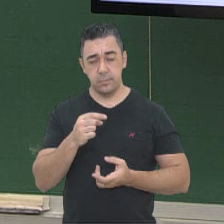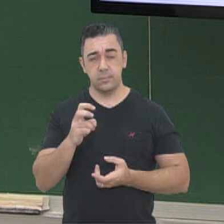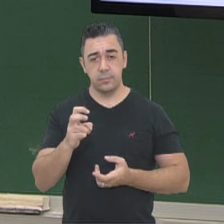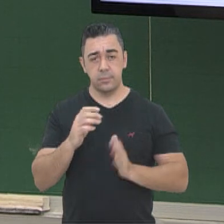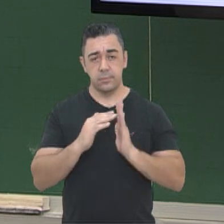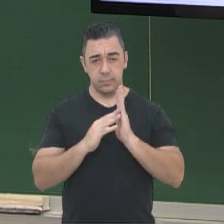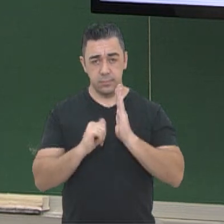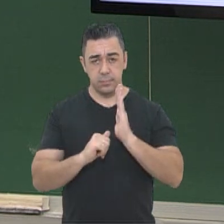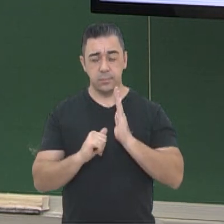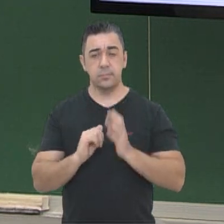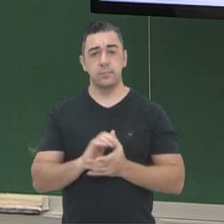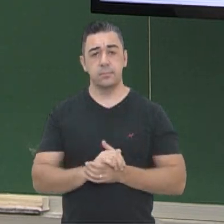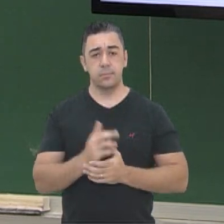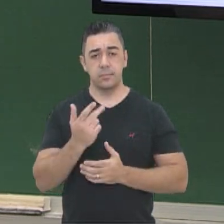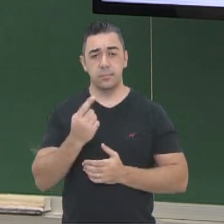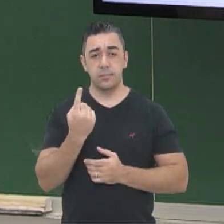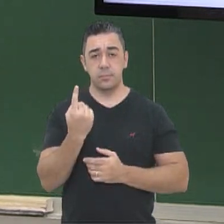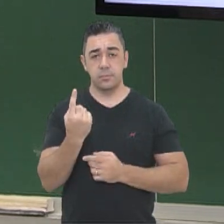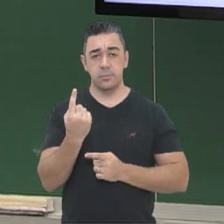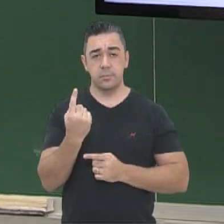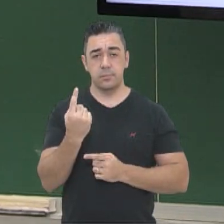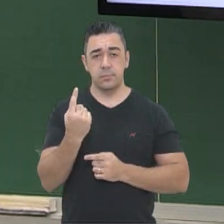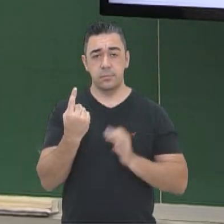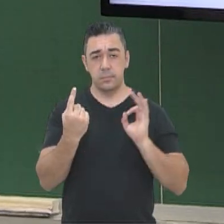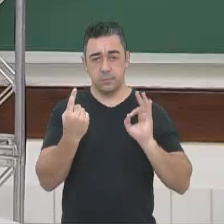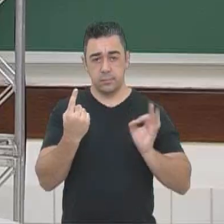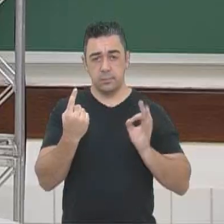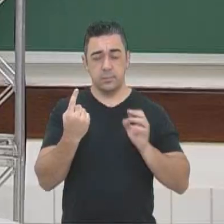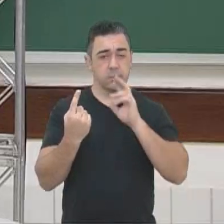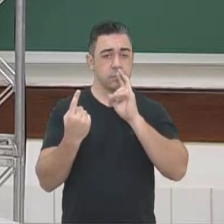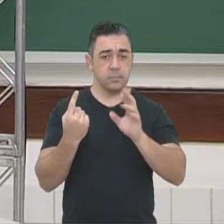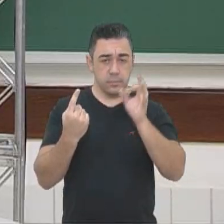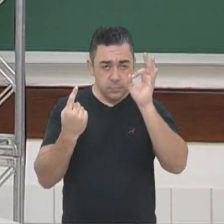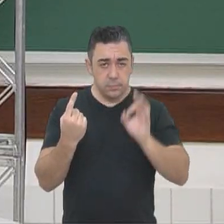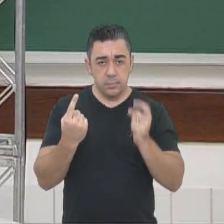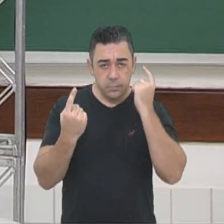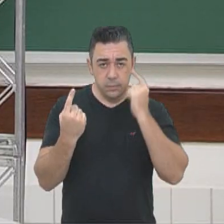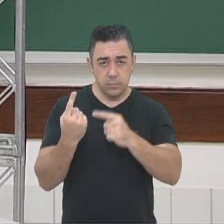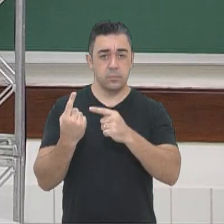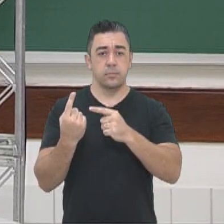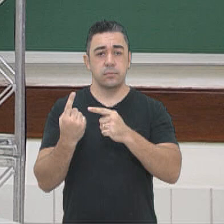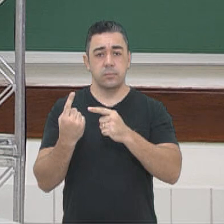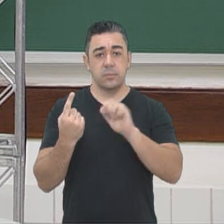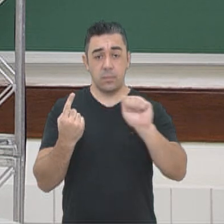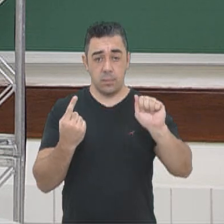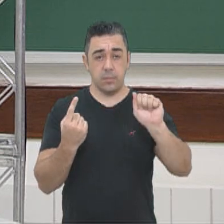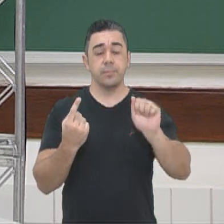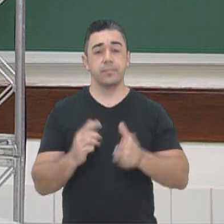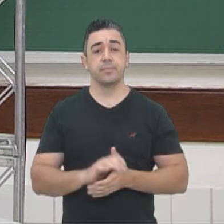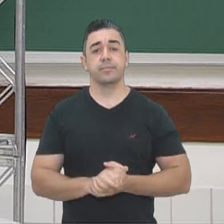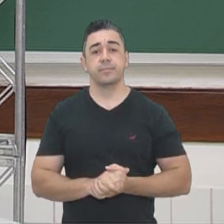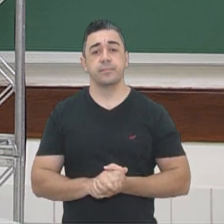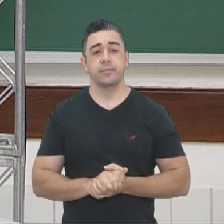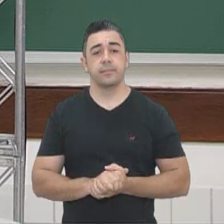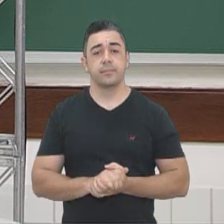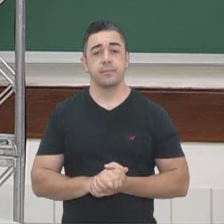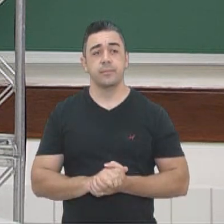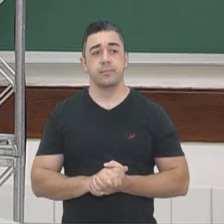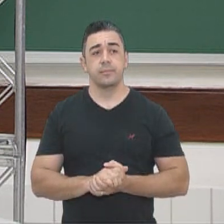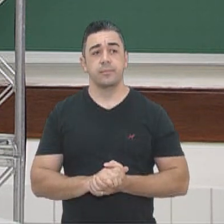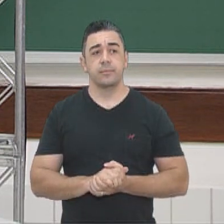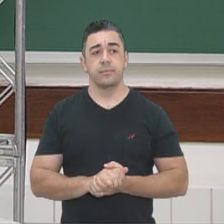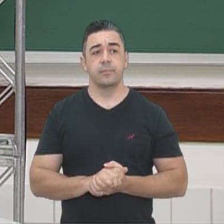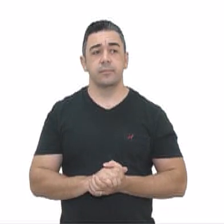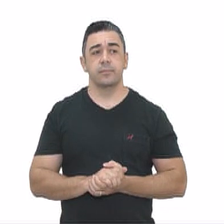5 é igual a 1, então, resposta correta, alternativa A. O resultante